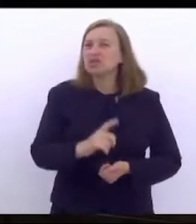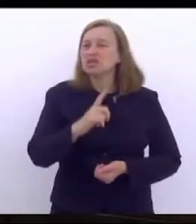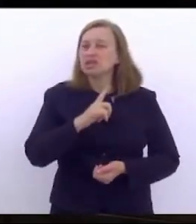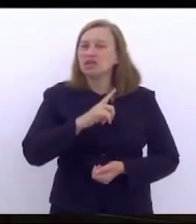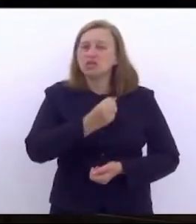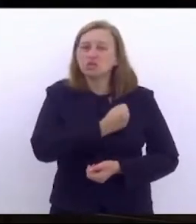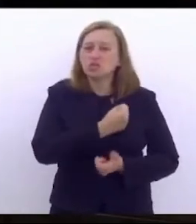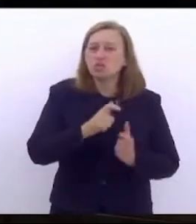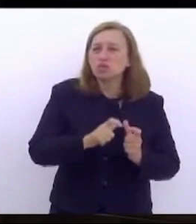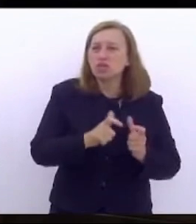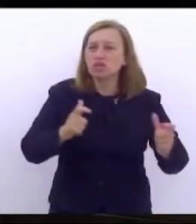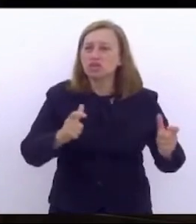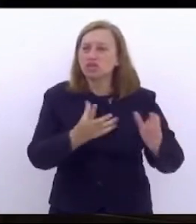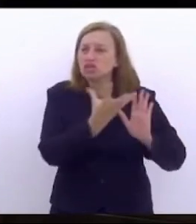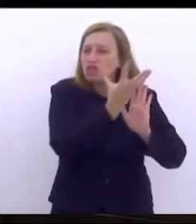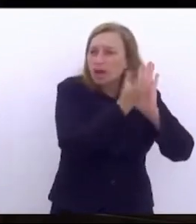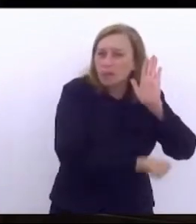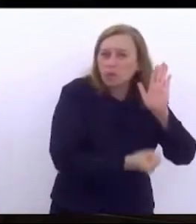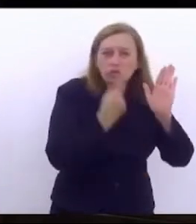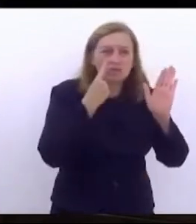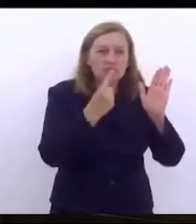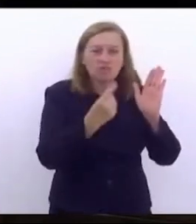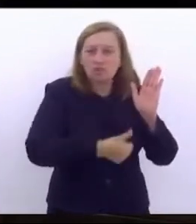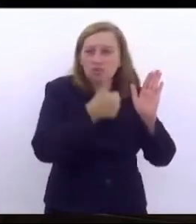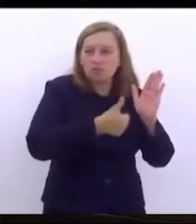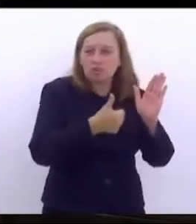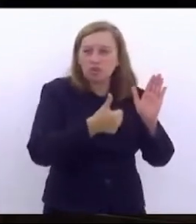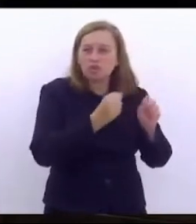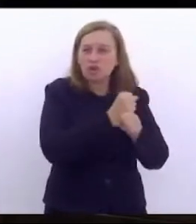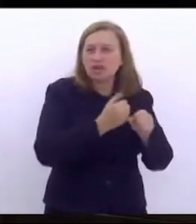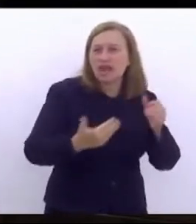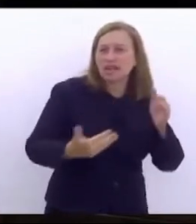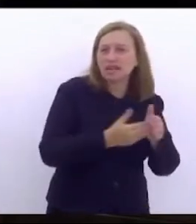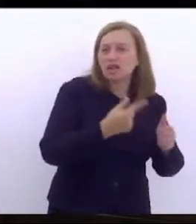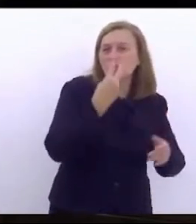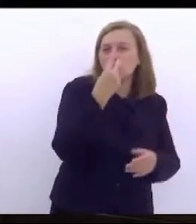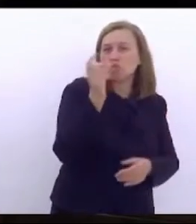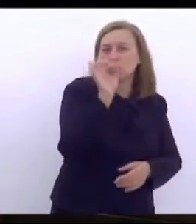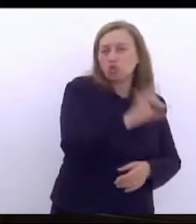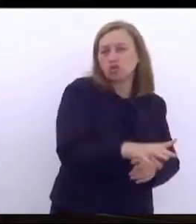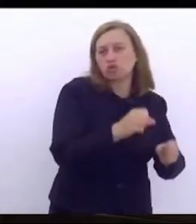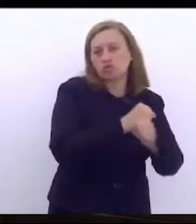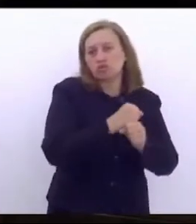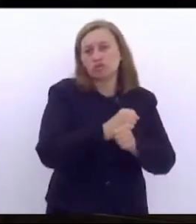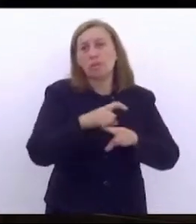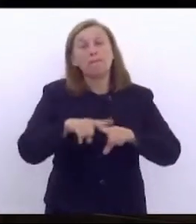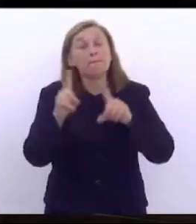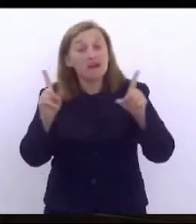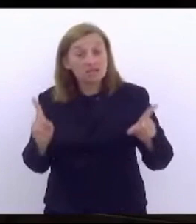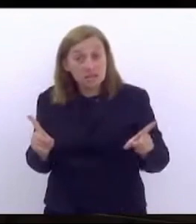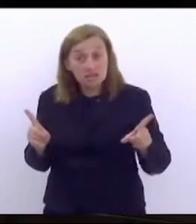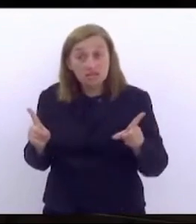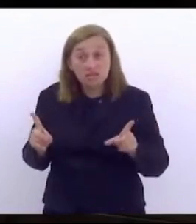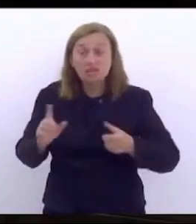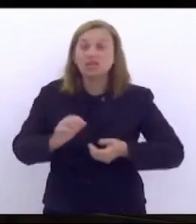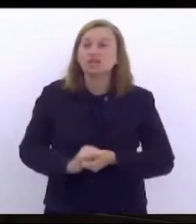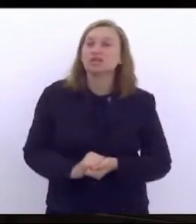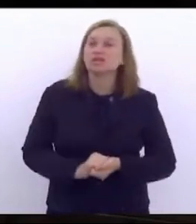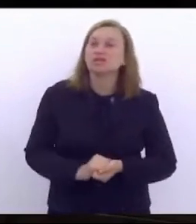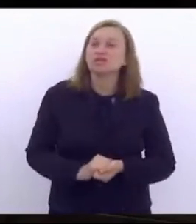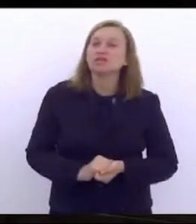uma alta vertiginosa de abortos quando você olha o primeiro ano ou o último ano. Isso é evidente, não há dúvidas. Mas